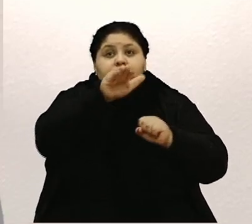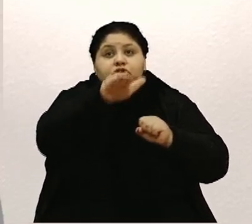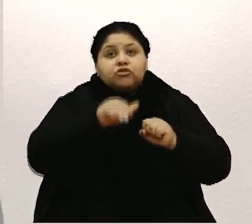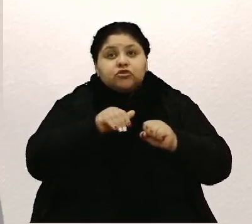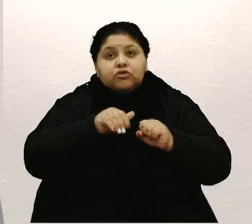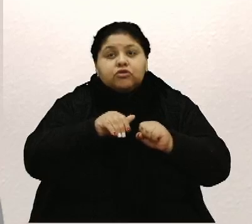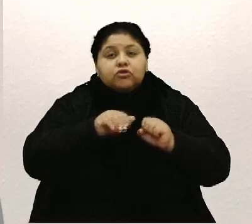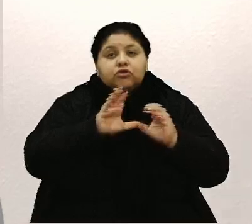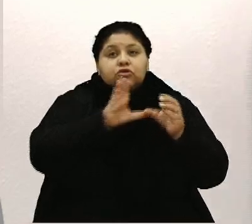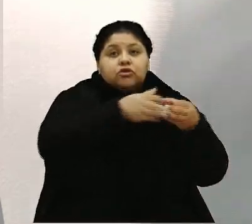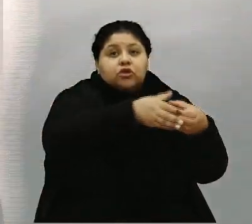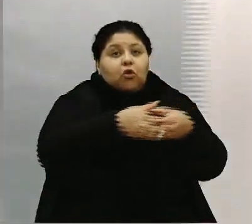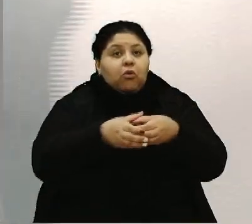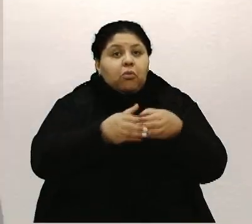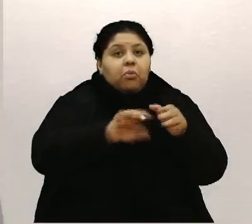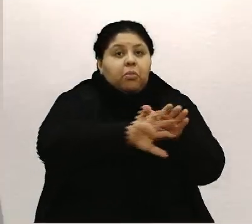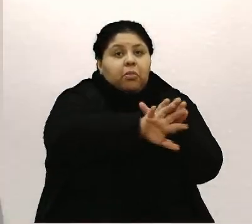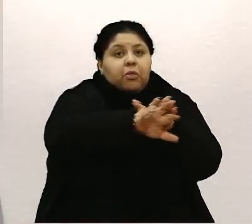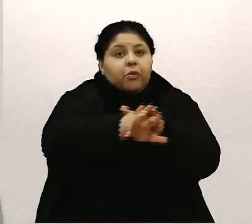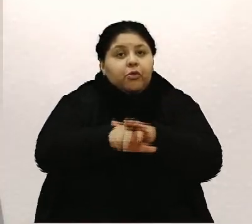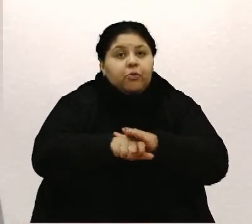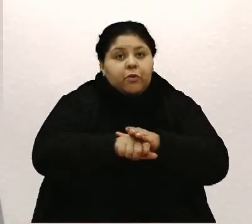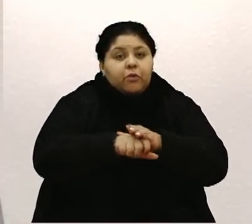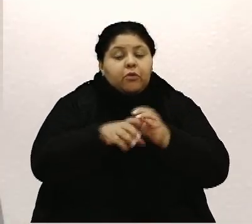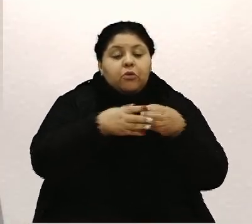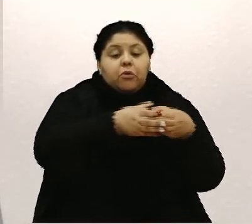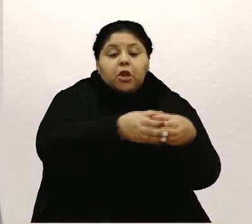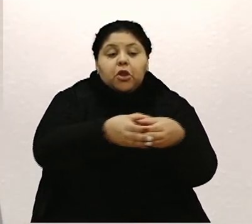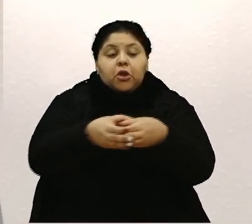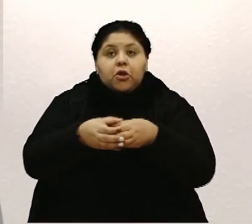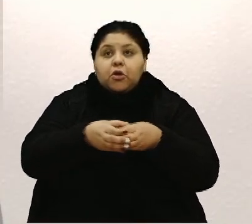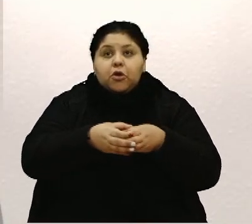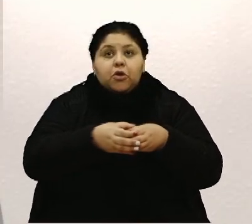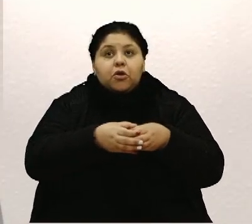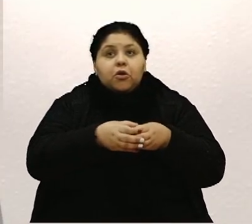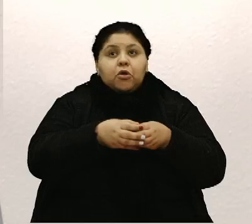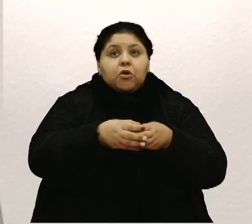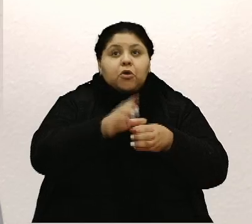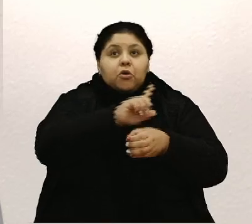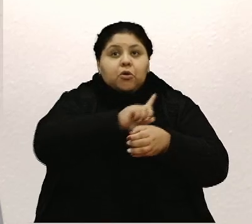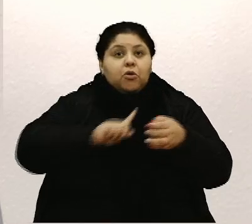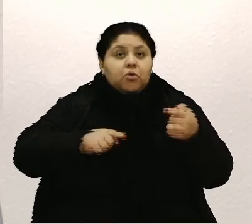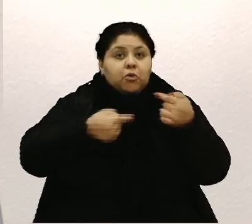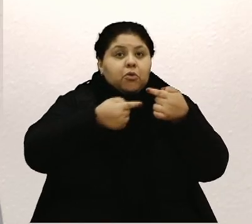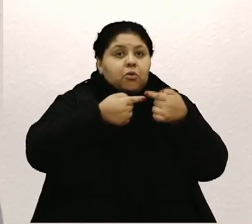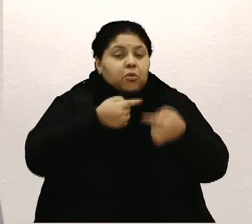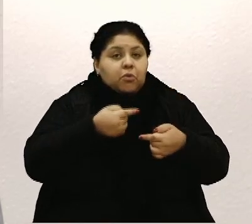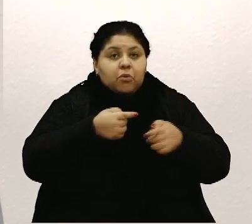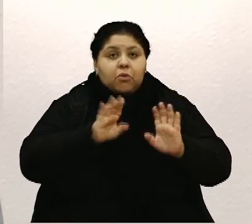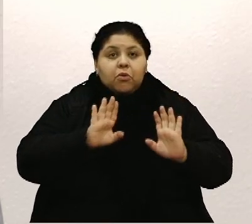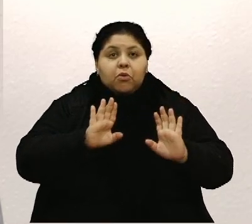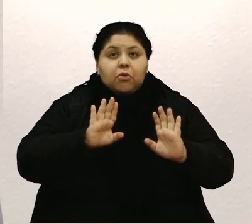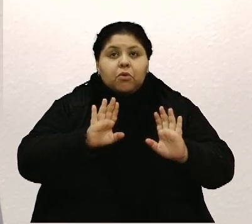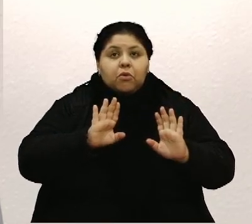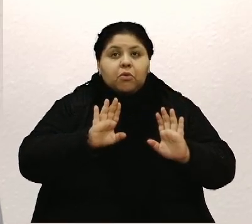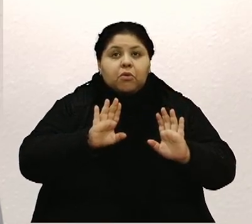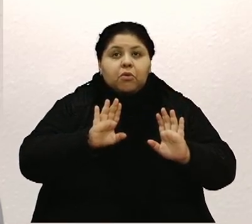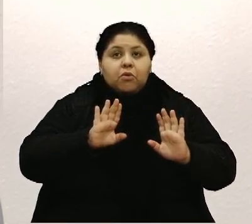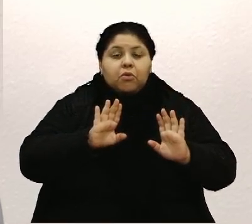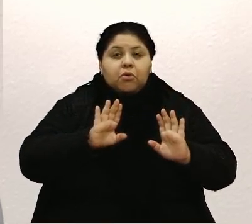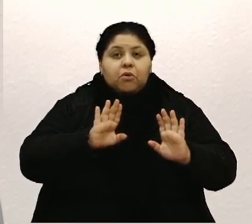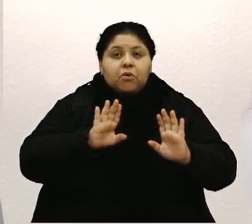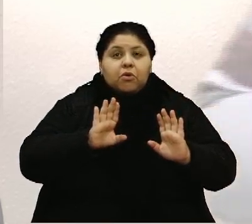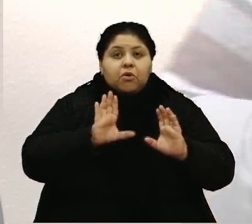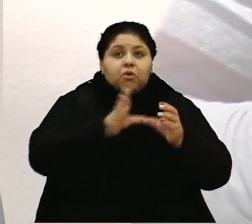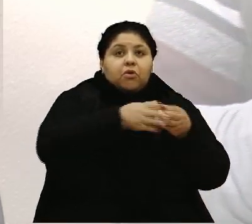da turma da corrupção, a senhora é da turma do desgoverno que foi descondenado, a senhora é da